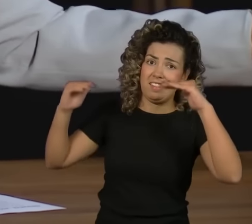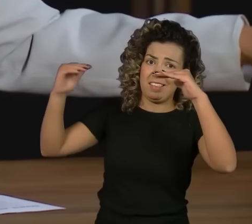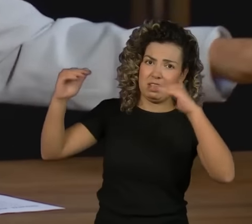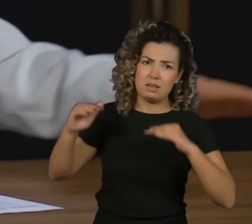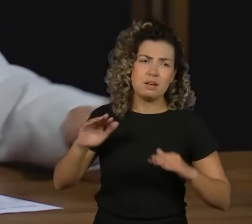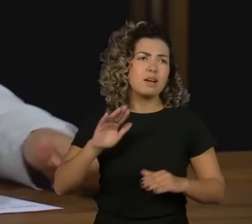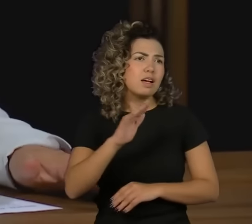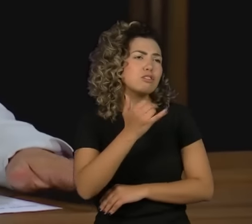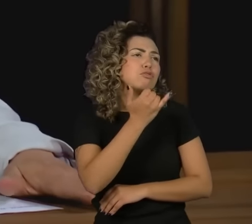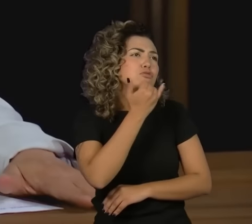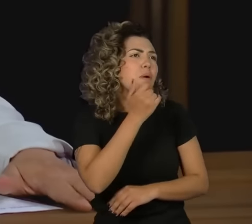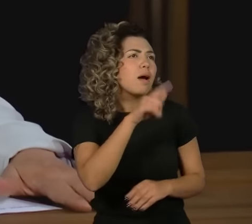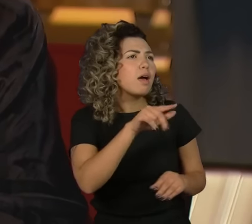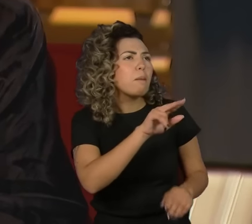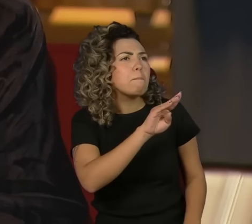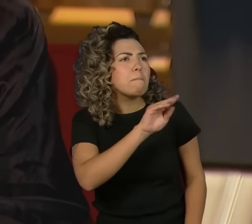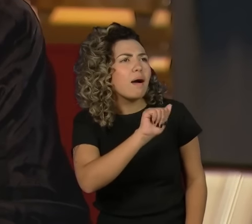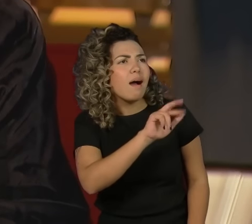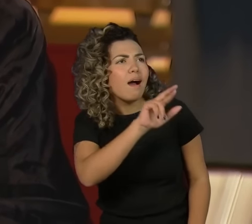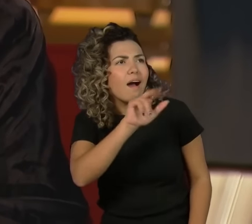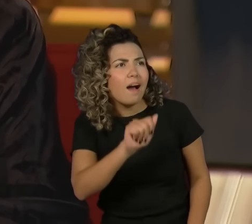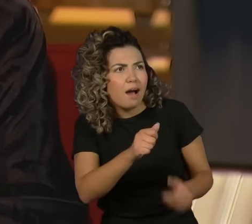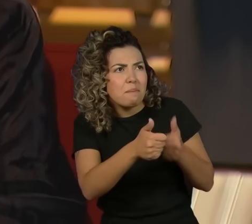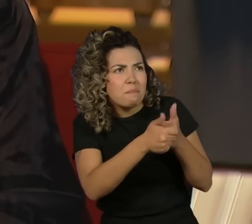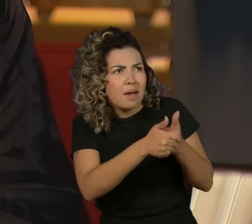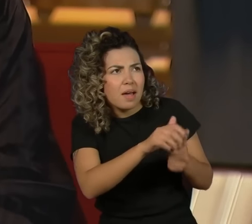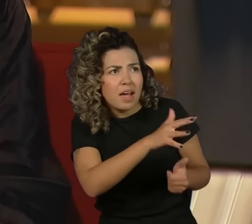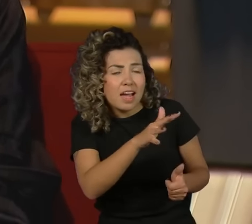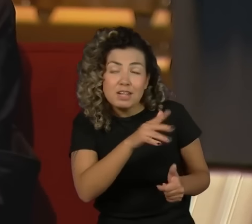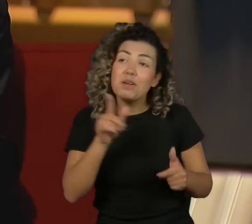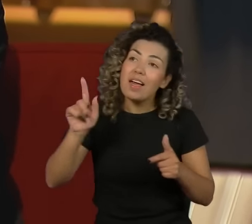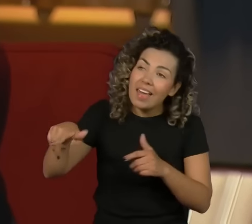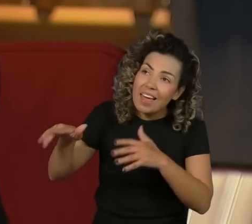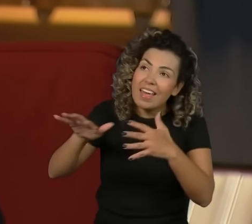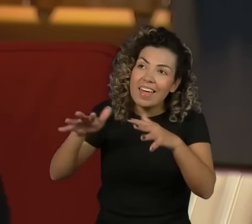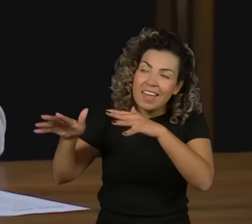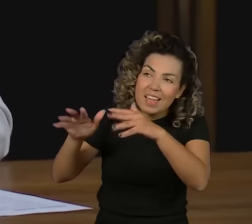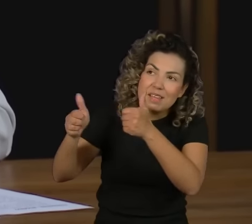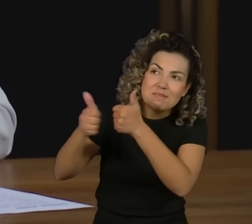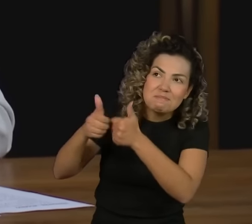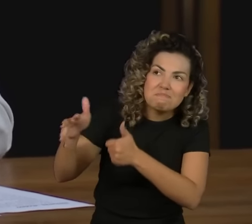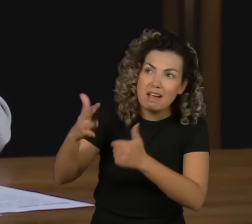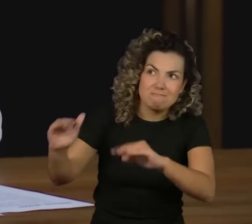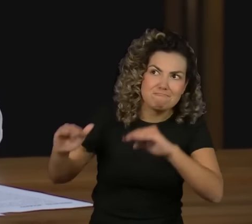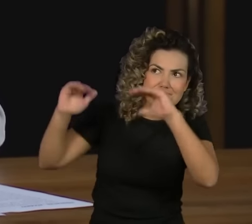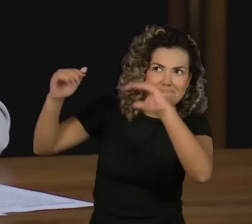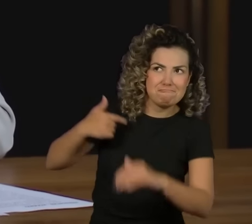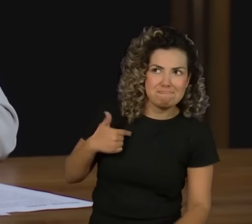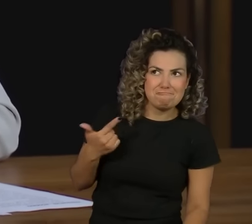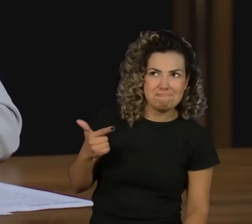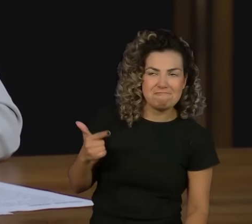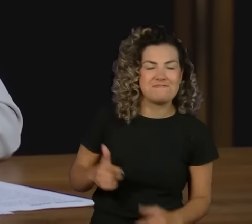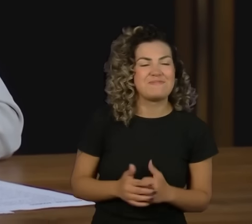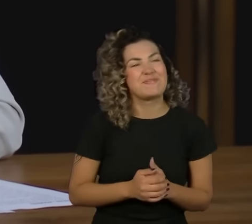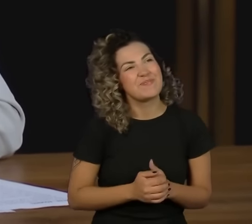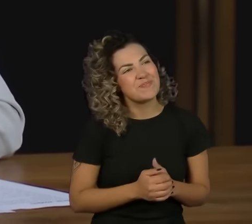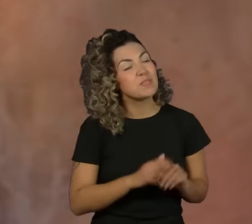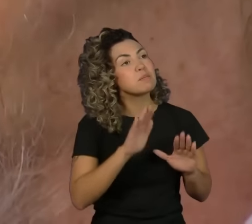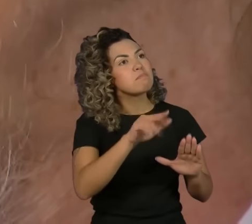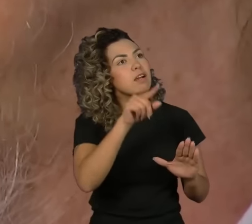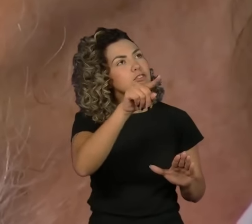da Tijuca. É mais Praça Sans Penha. Praça não é a mesma Sans Penha, coisa, não é a mesma coisa. Que memórias que você guarda dessas ruas do Rio